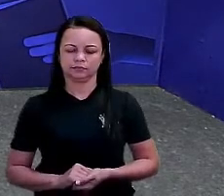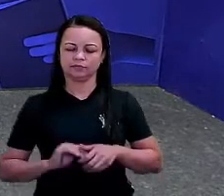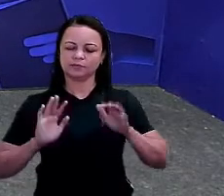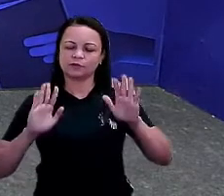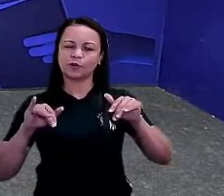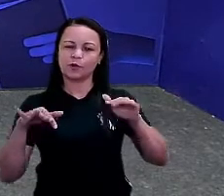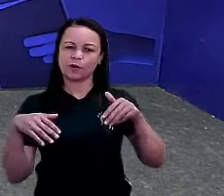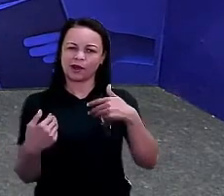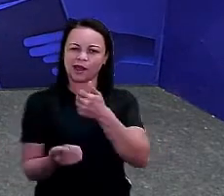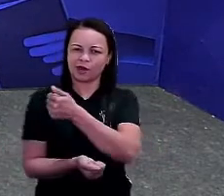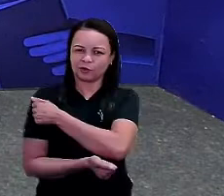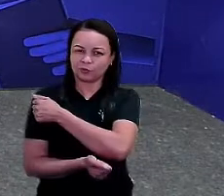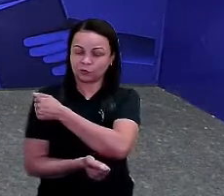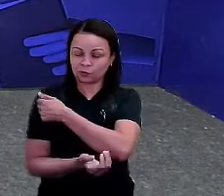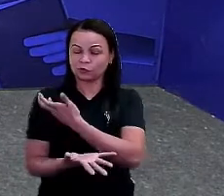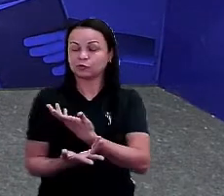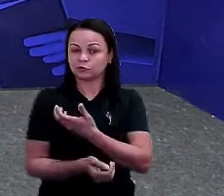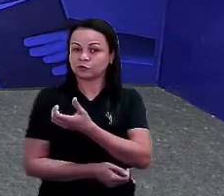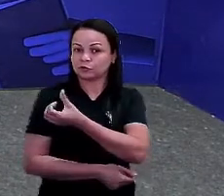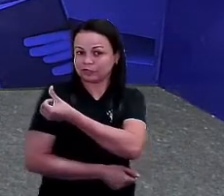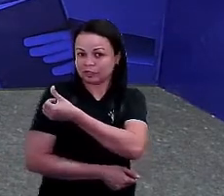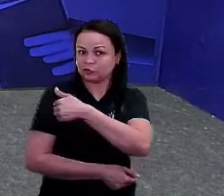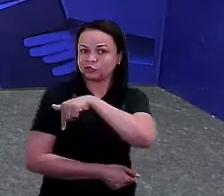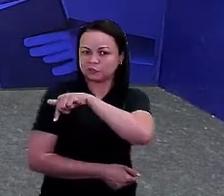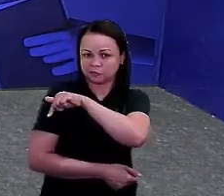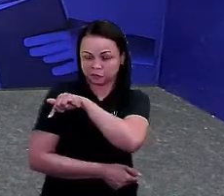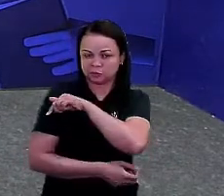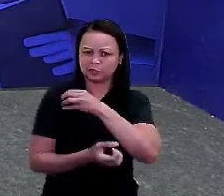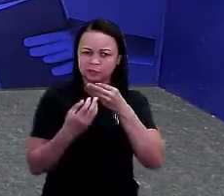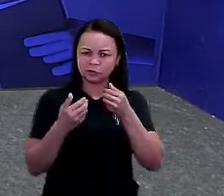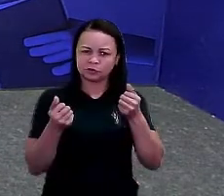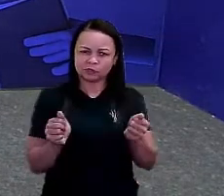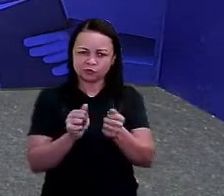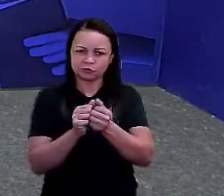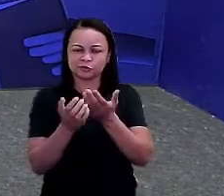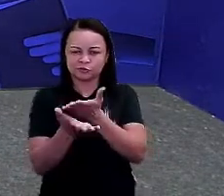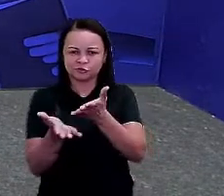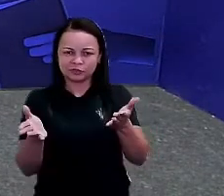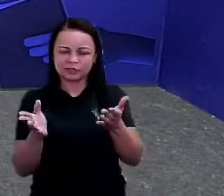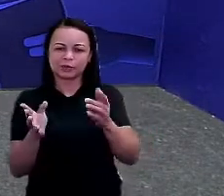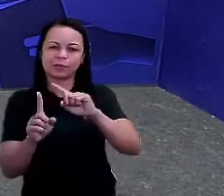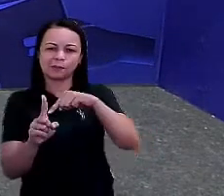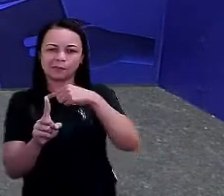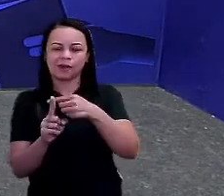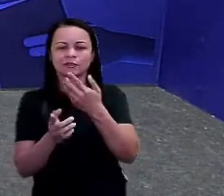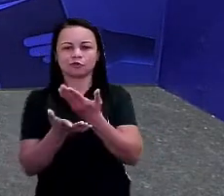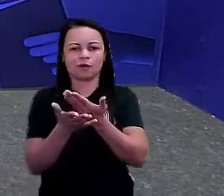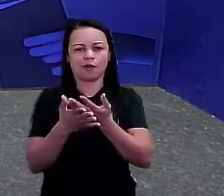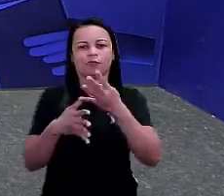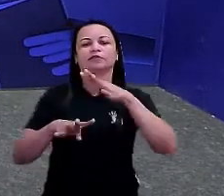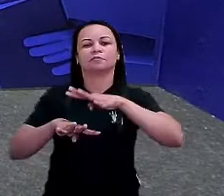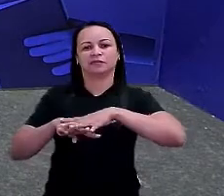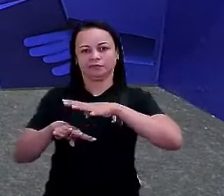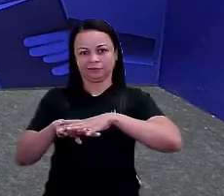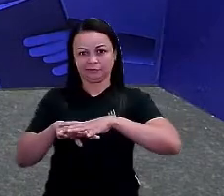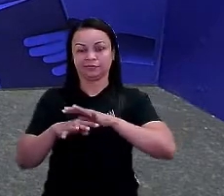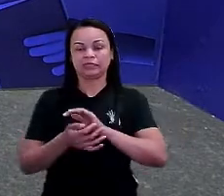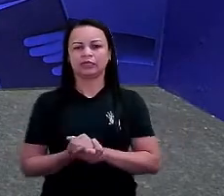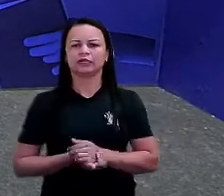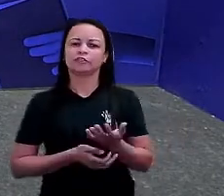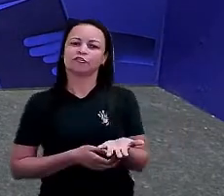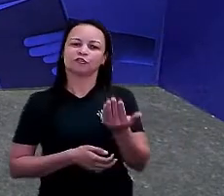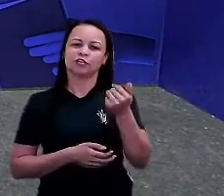Olá, estudantes do sexto e sétimo ano. Que bom estar aqui com vocês para mais uma aula de matemática. Então,